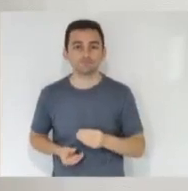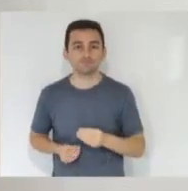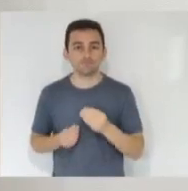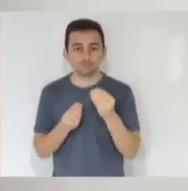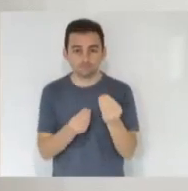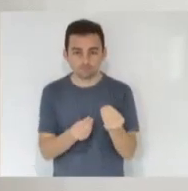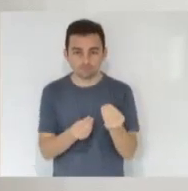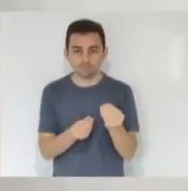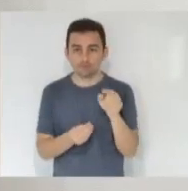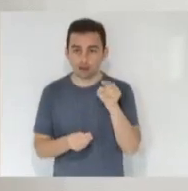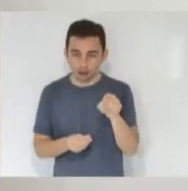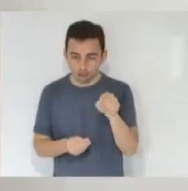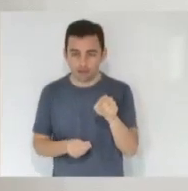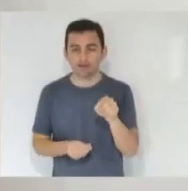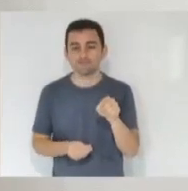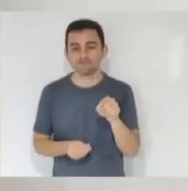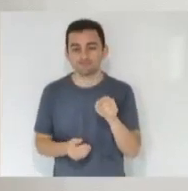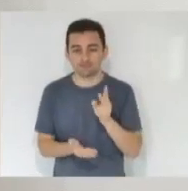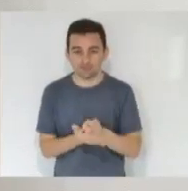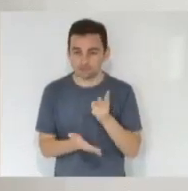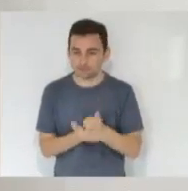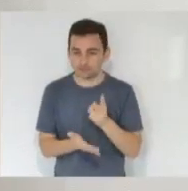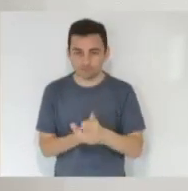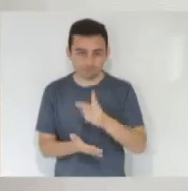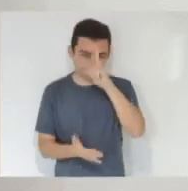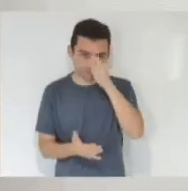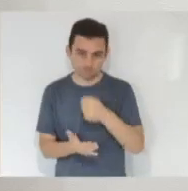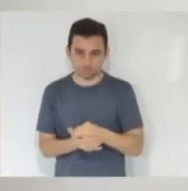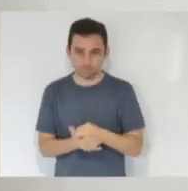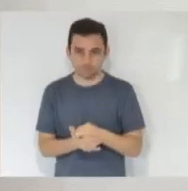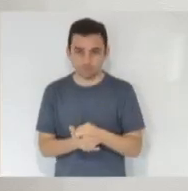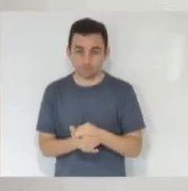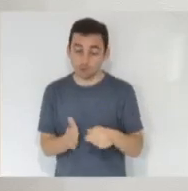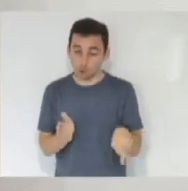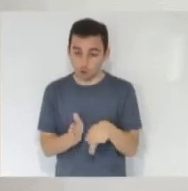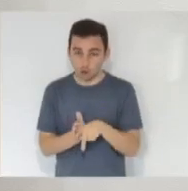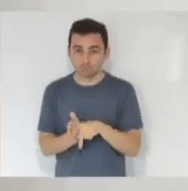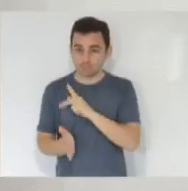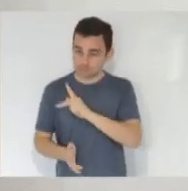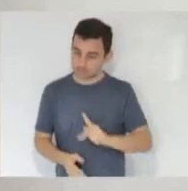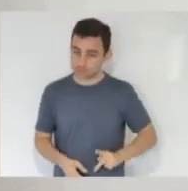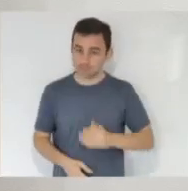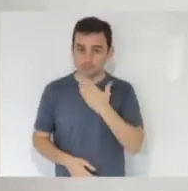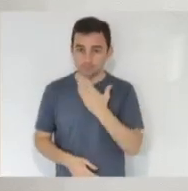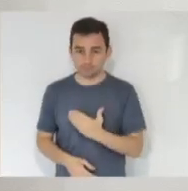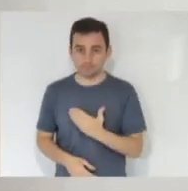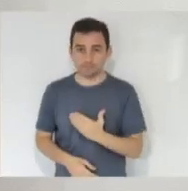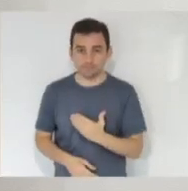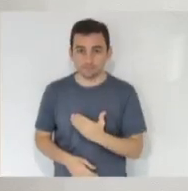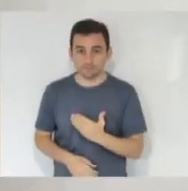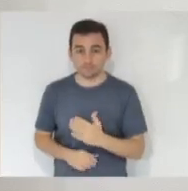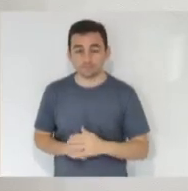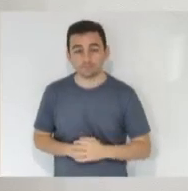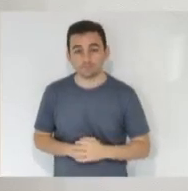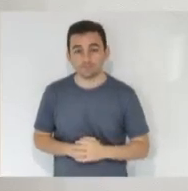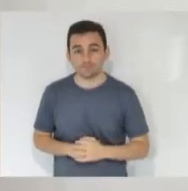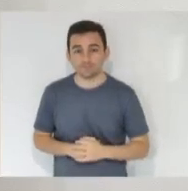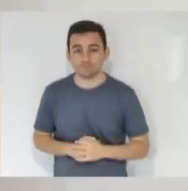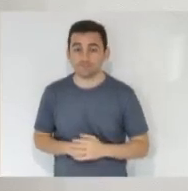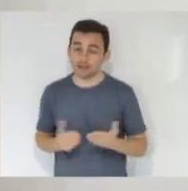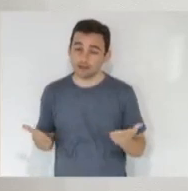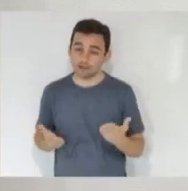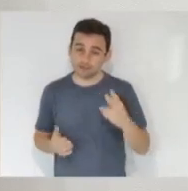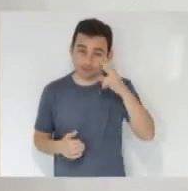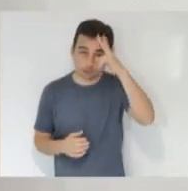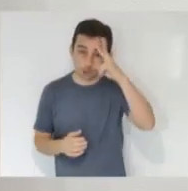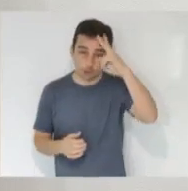Catete por determinação, por pedido de Getúlio Vargas. E, tendo essa história